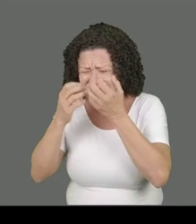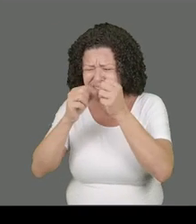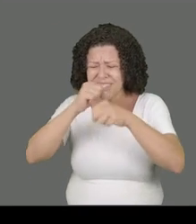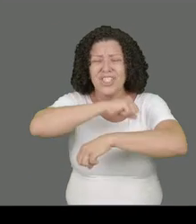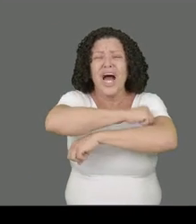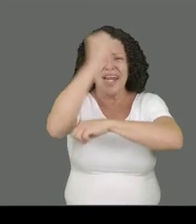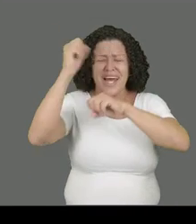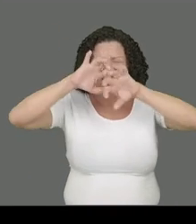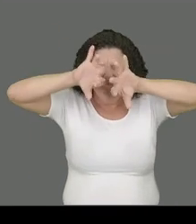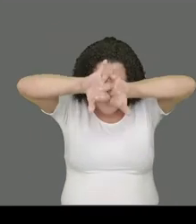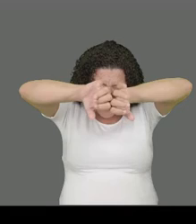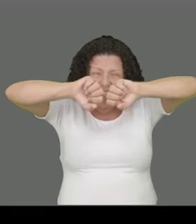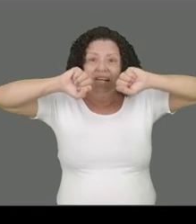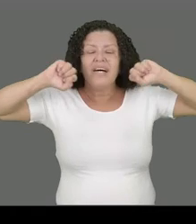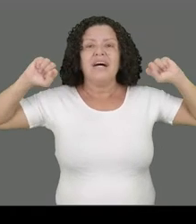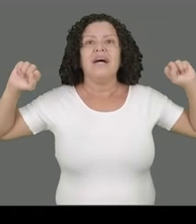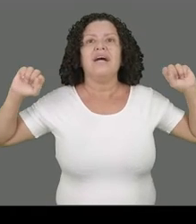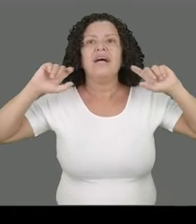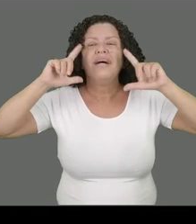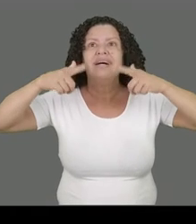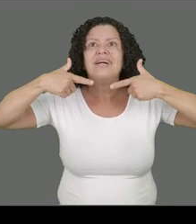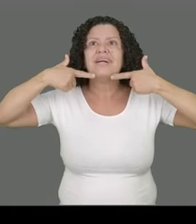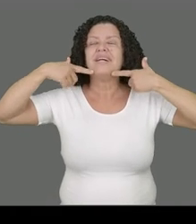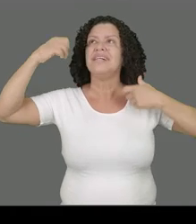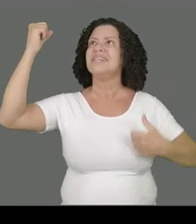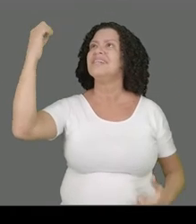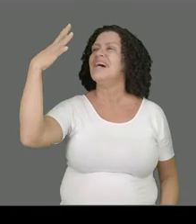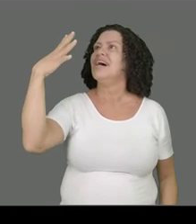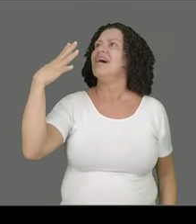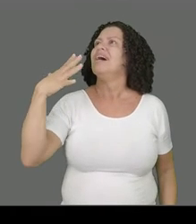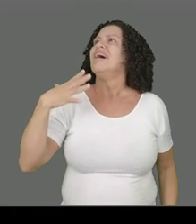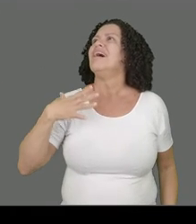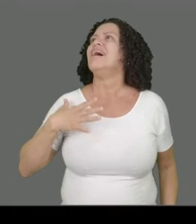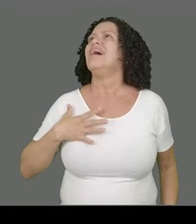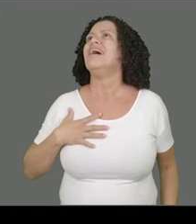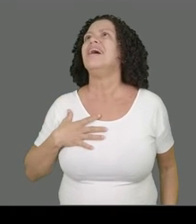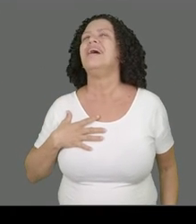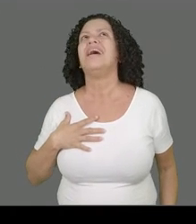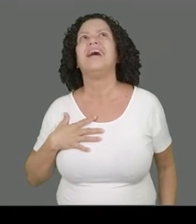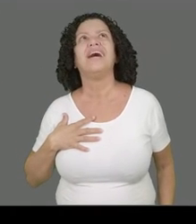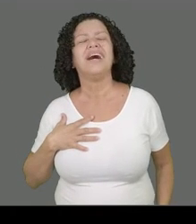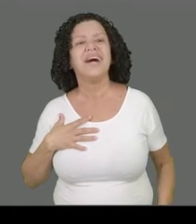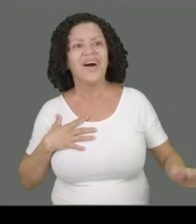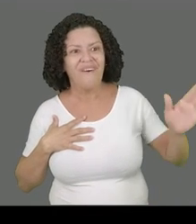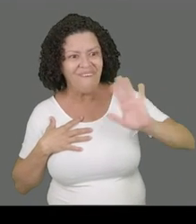rosto, abre a janela, dá um sorriso, procura uma